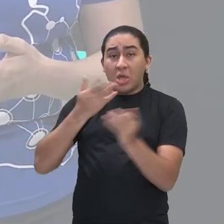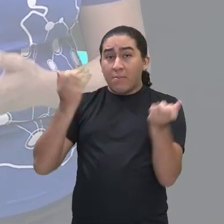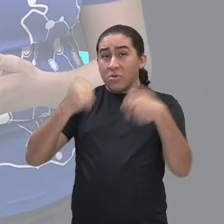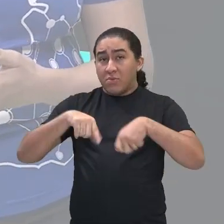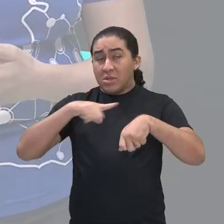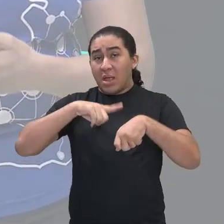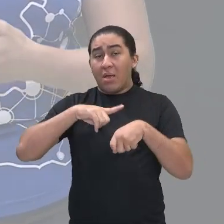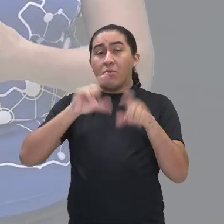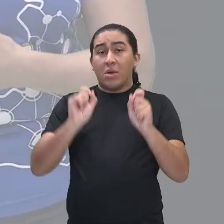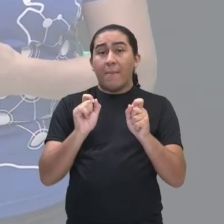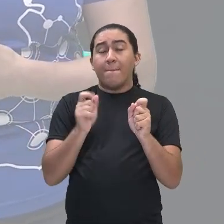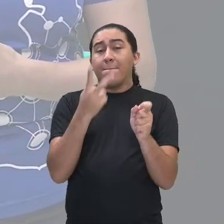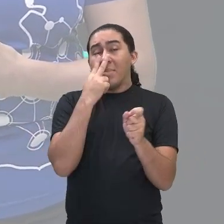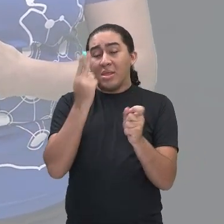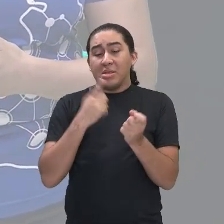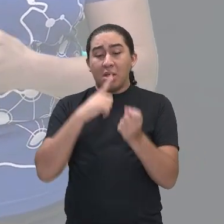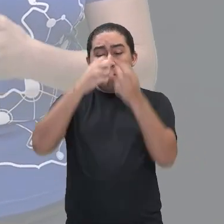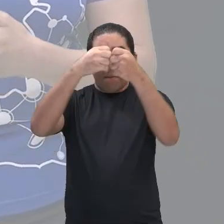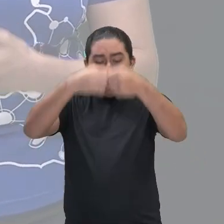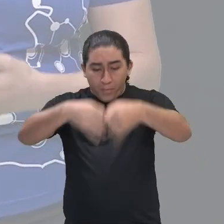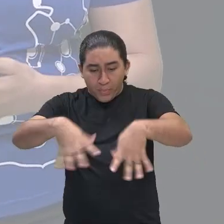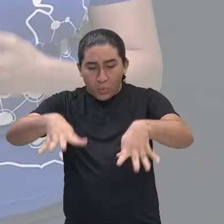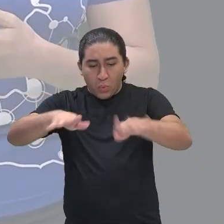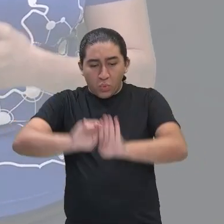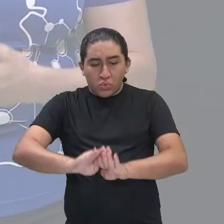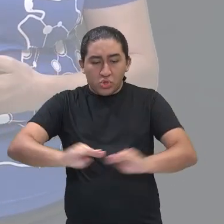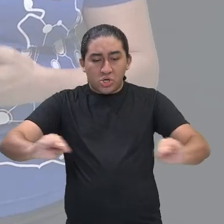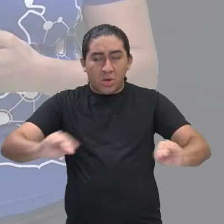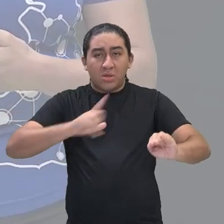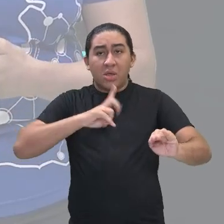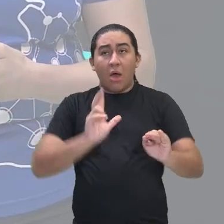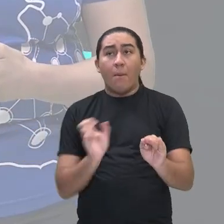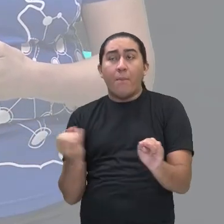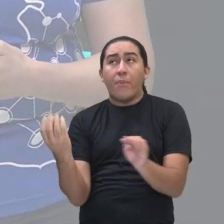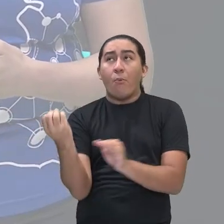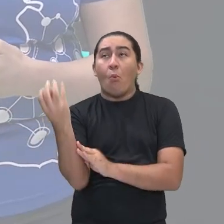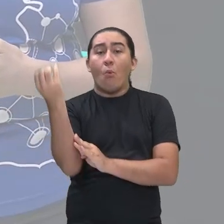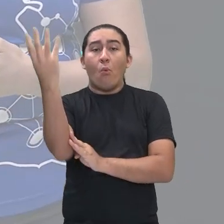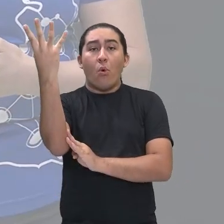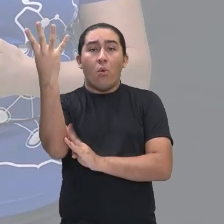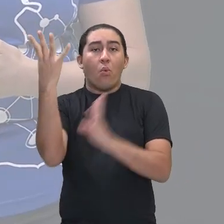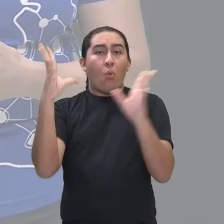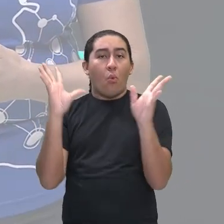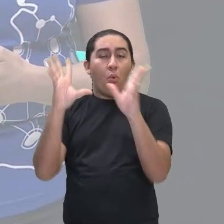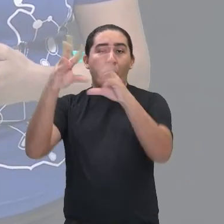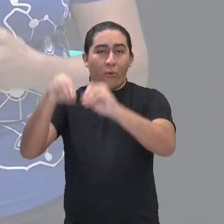elas se largam no chão e voam para a noite escura.